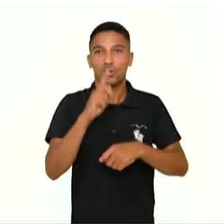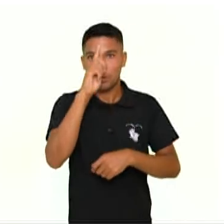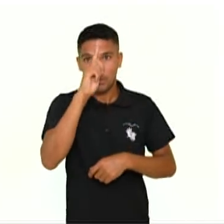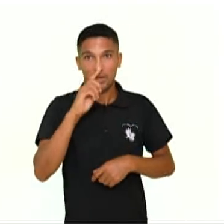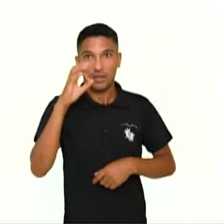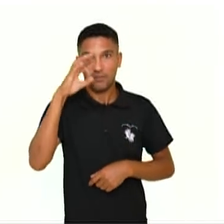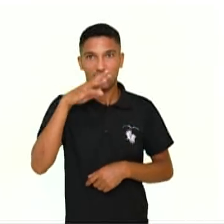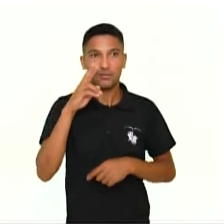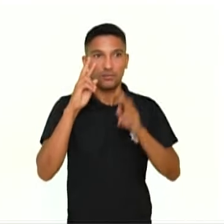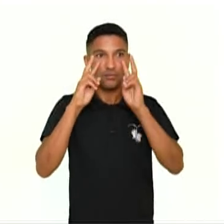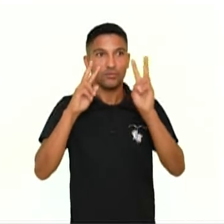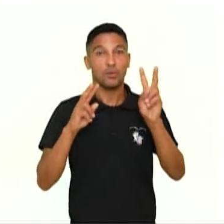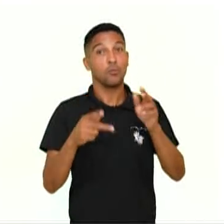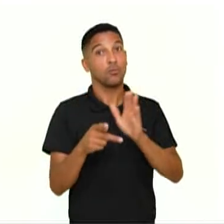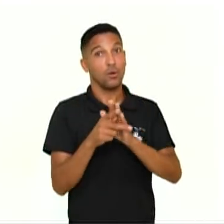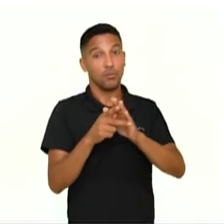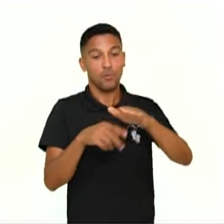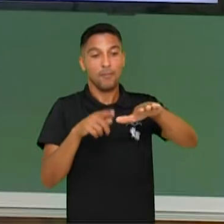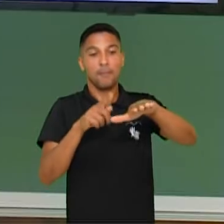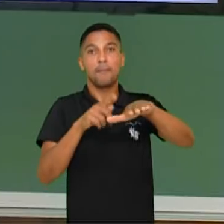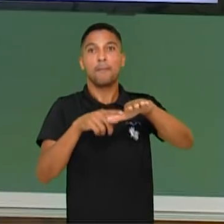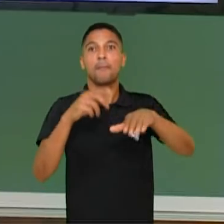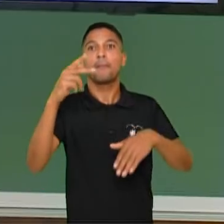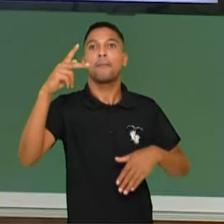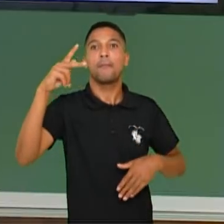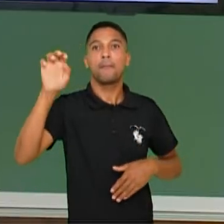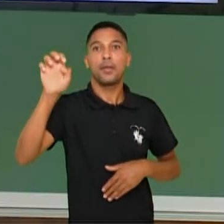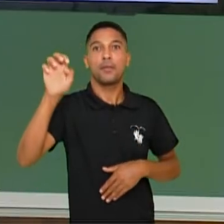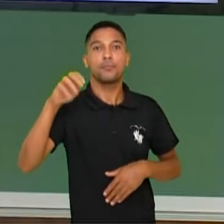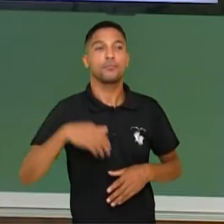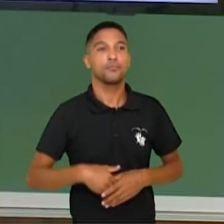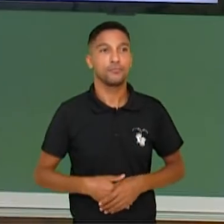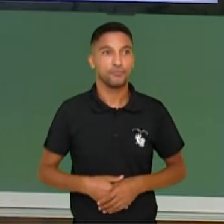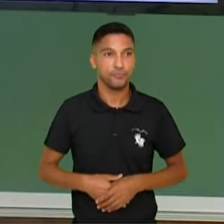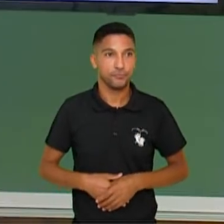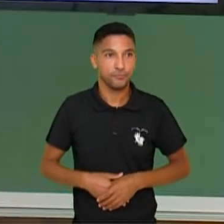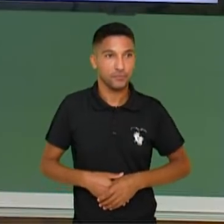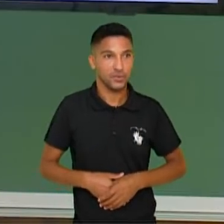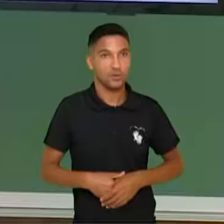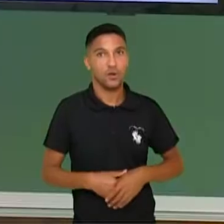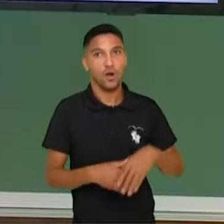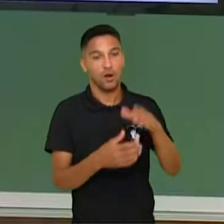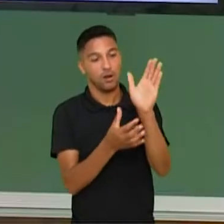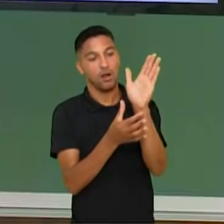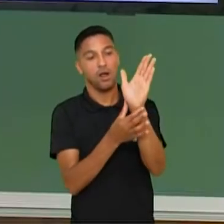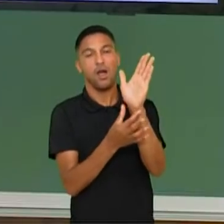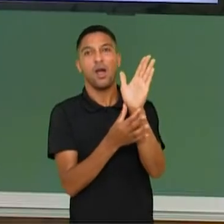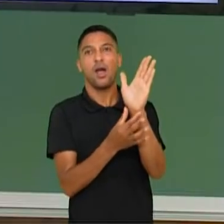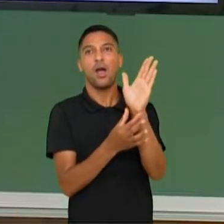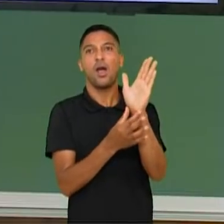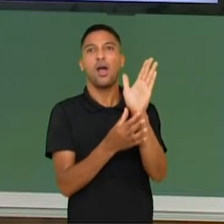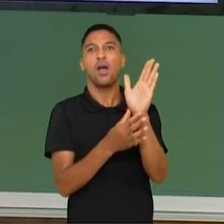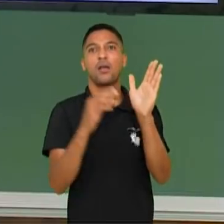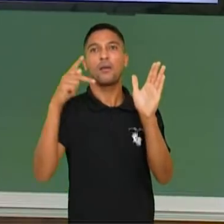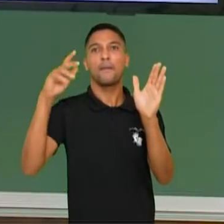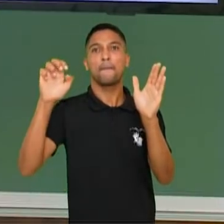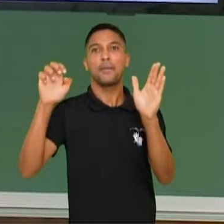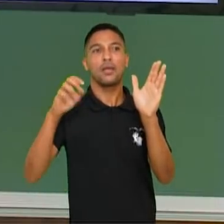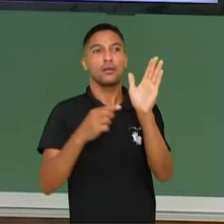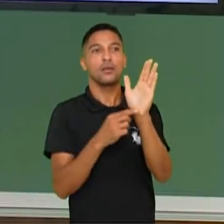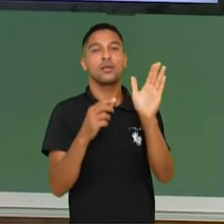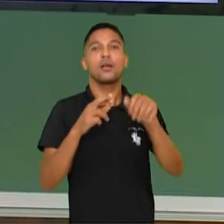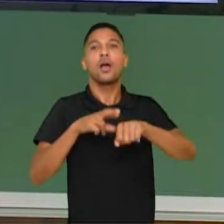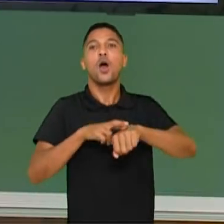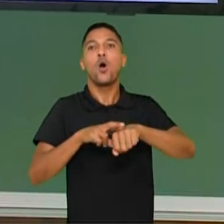por diante. Reparem, nessa região próxima ao calcanhar, esses ossinhos roxos